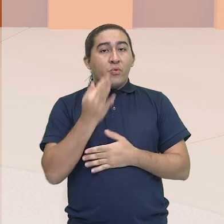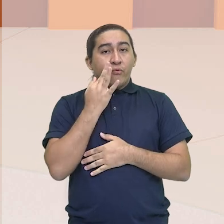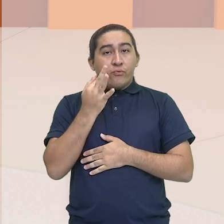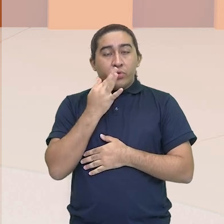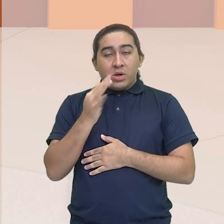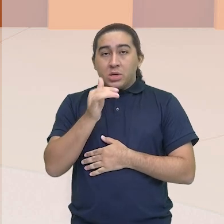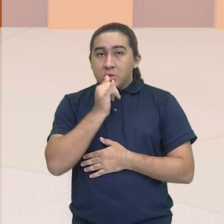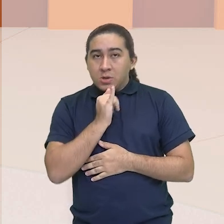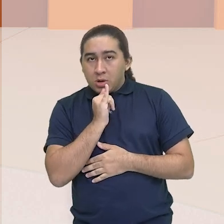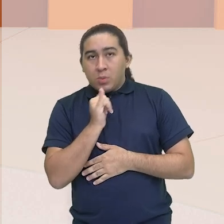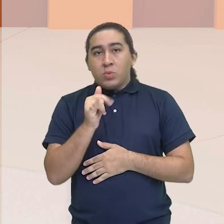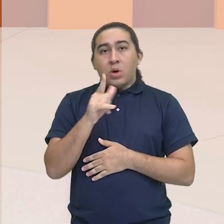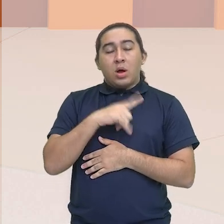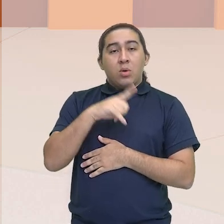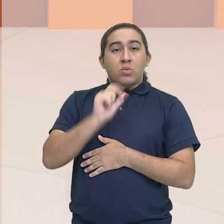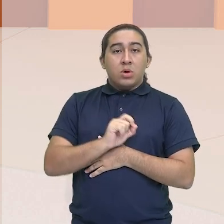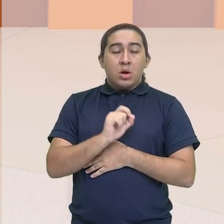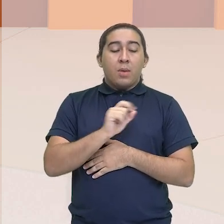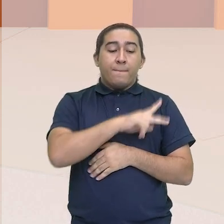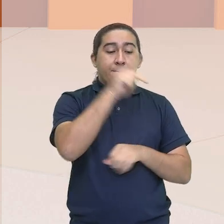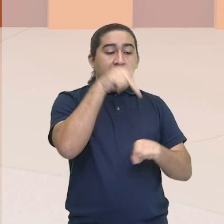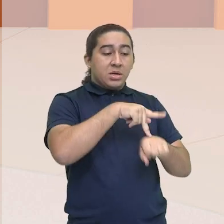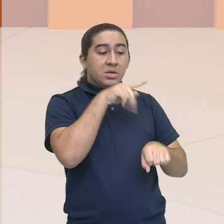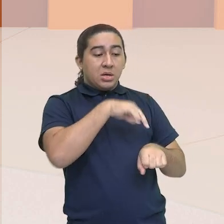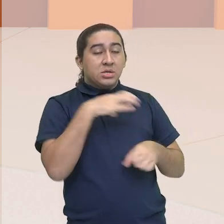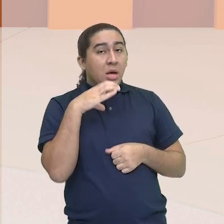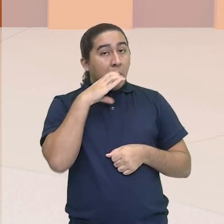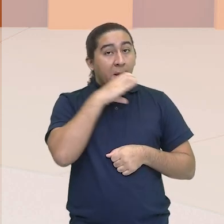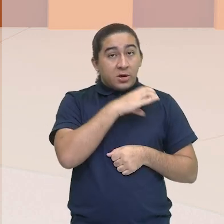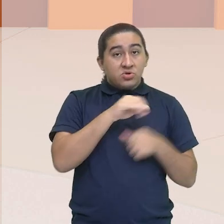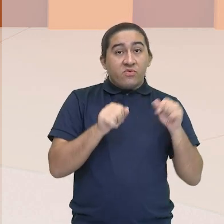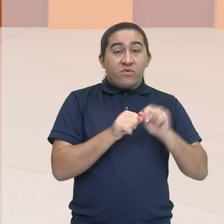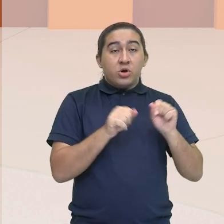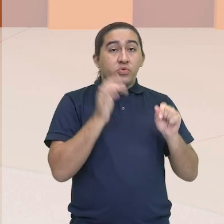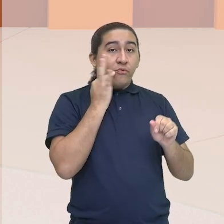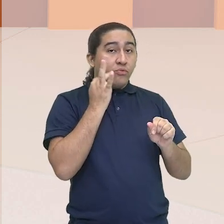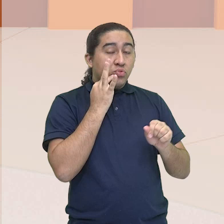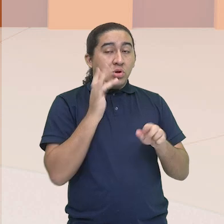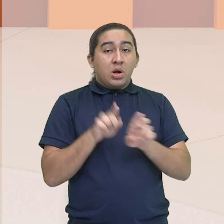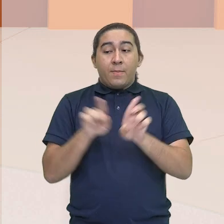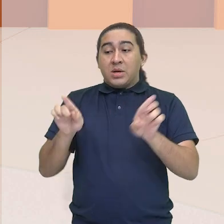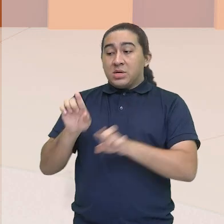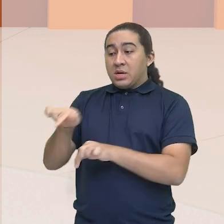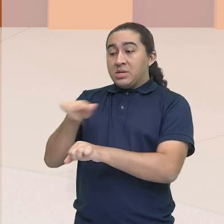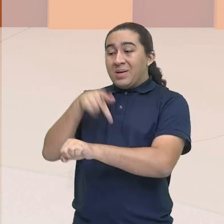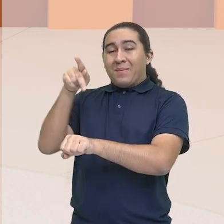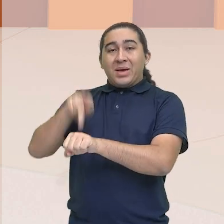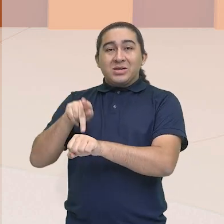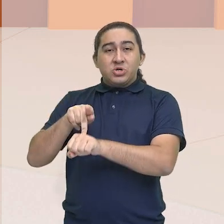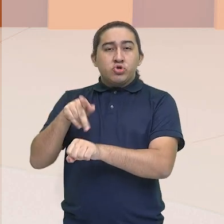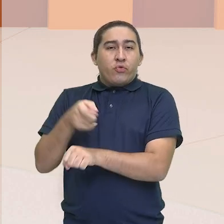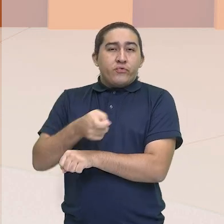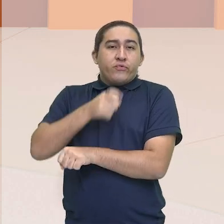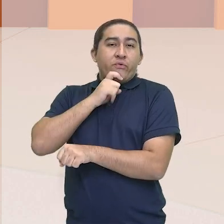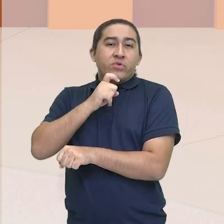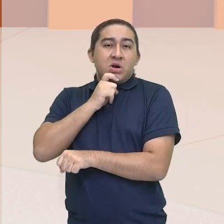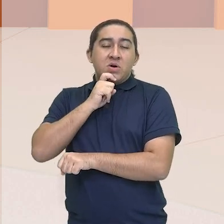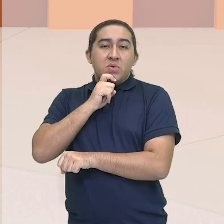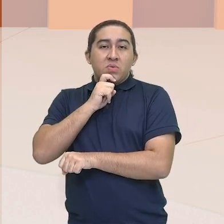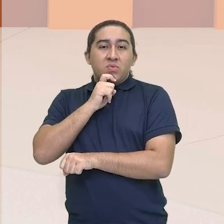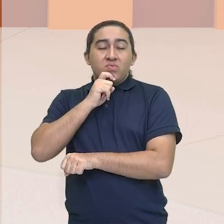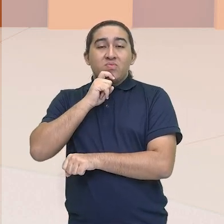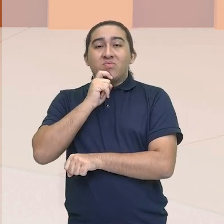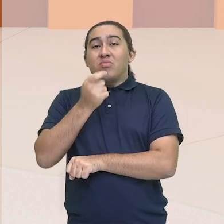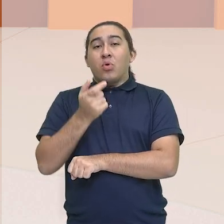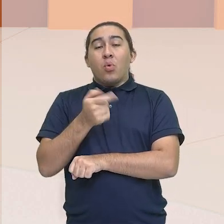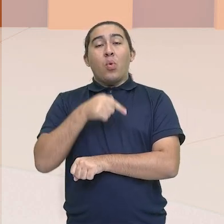exemplo, que elas são muito típicas de países mais quentes. Um país que é muito mais frio, tem um clima mais frio, ela não vai conseguir